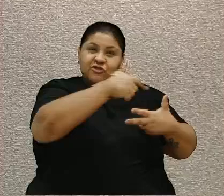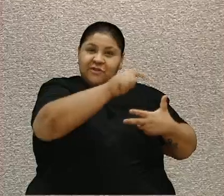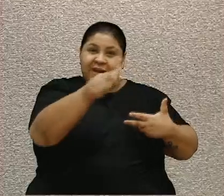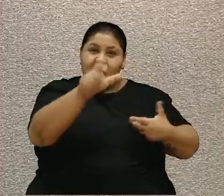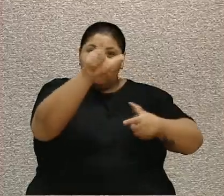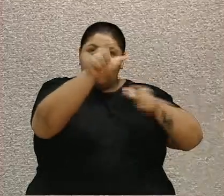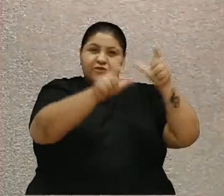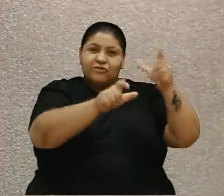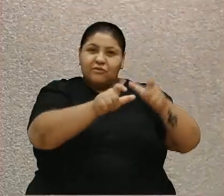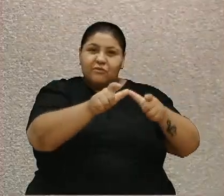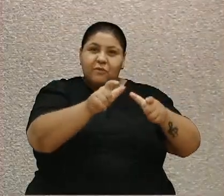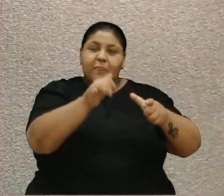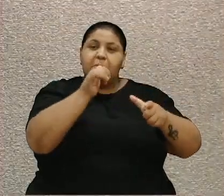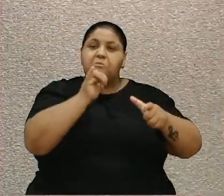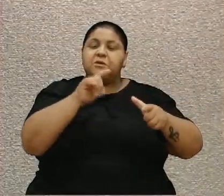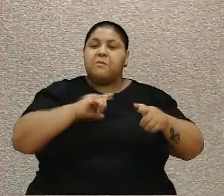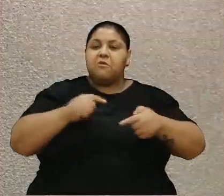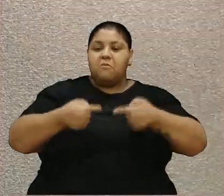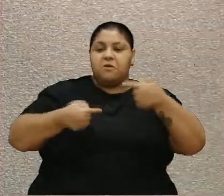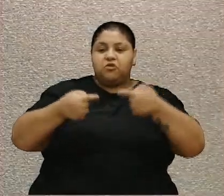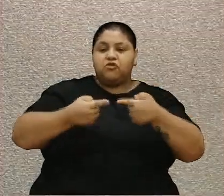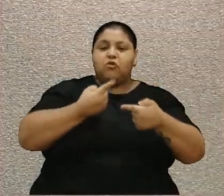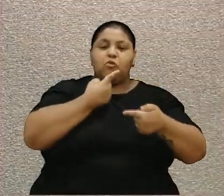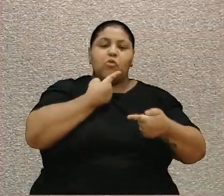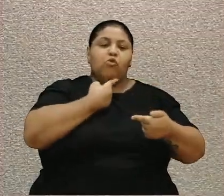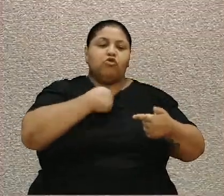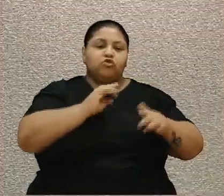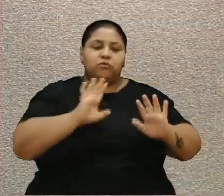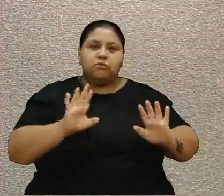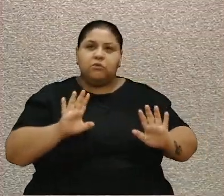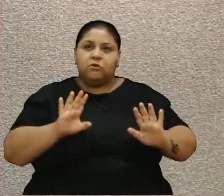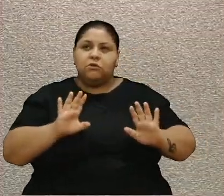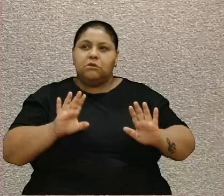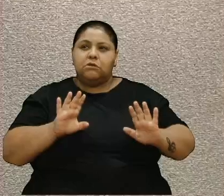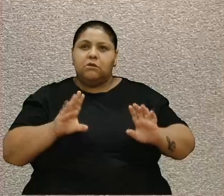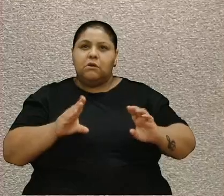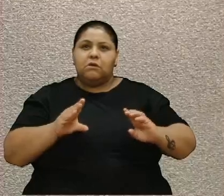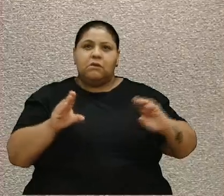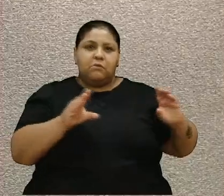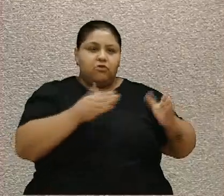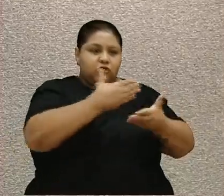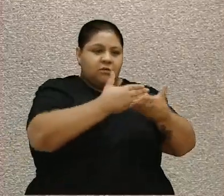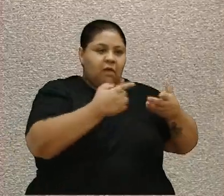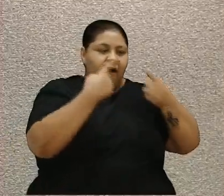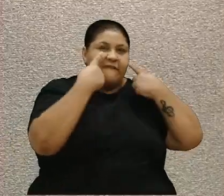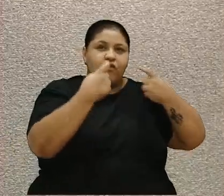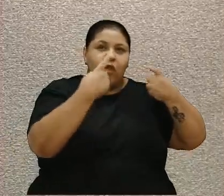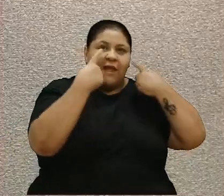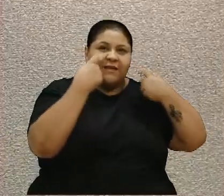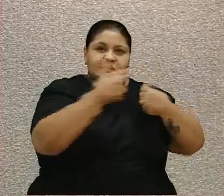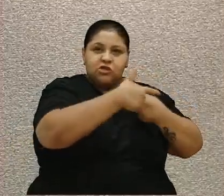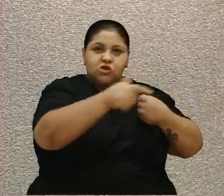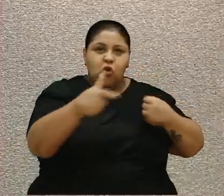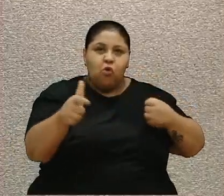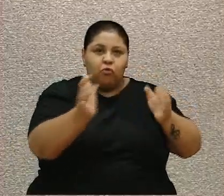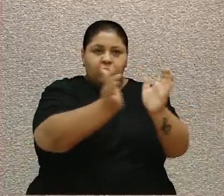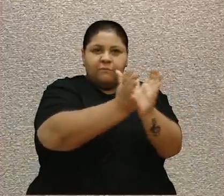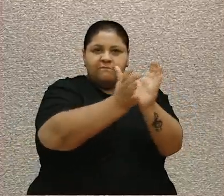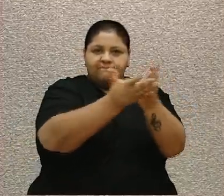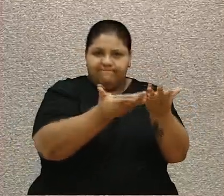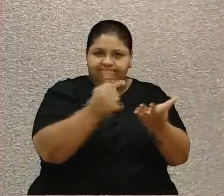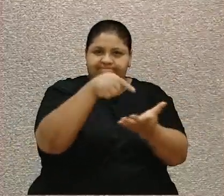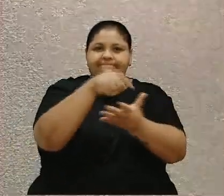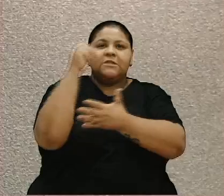discussão, não gostou da discussão, e aí vai para as vias de fato com os outros colegas. Então isso é muito